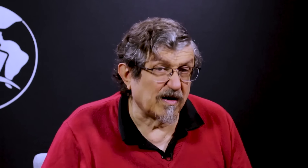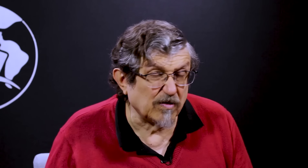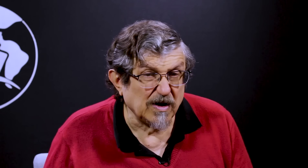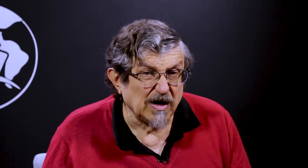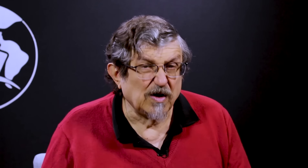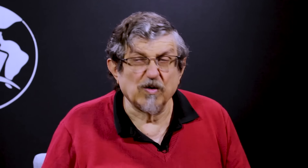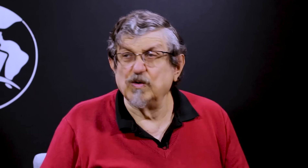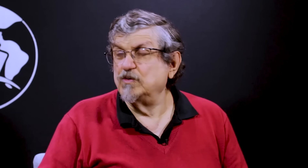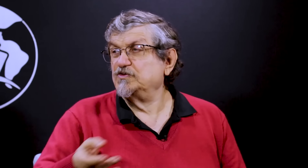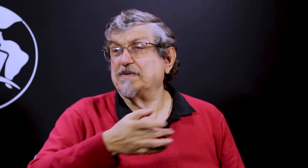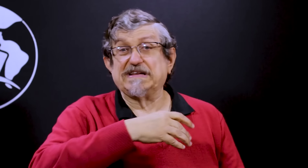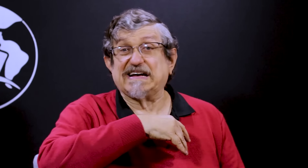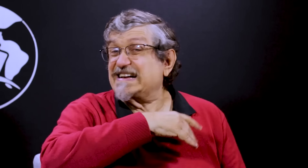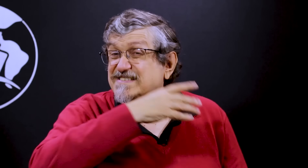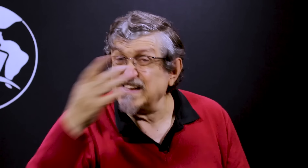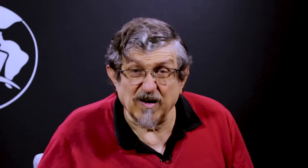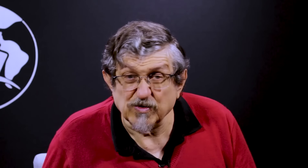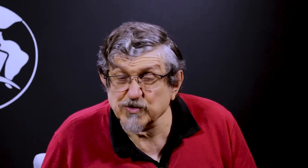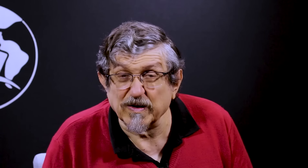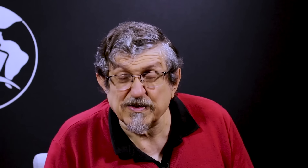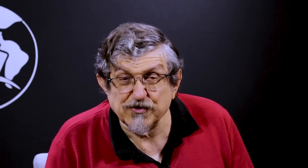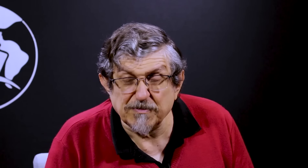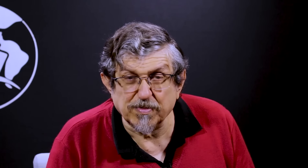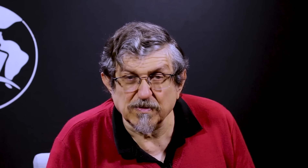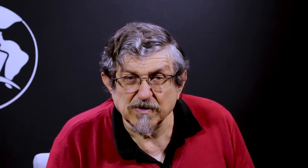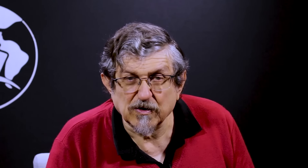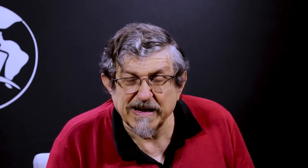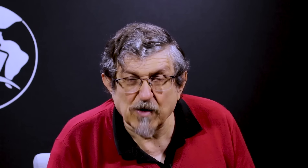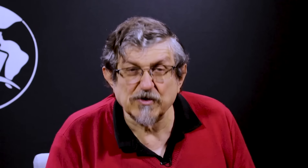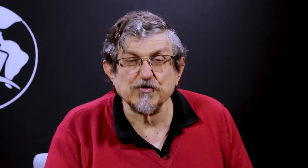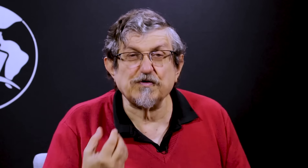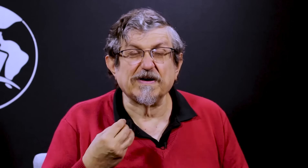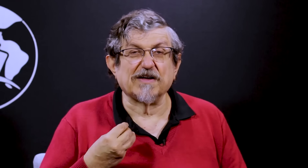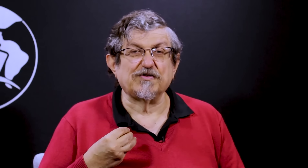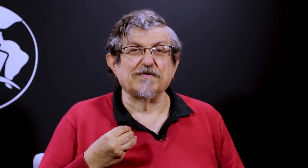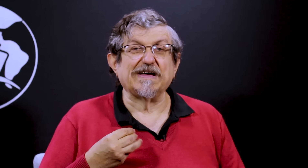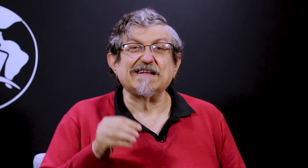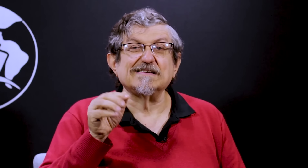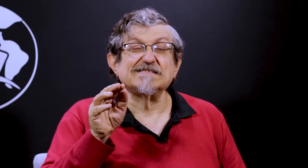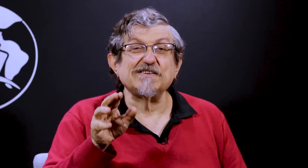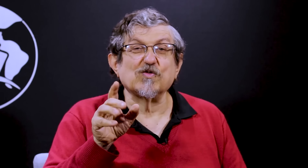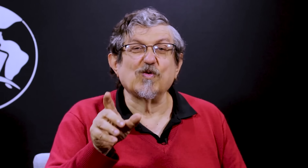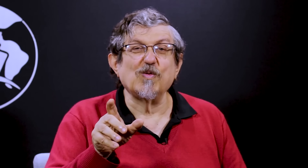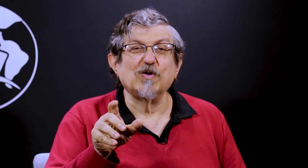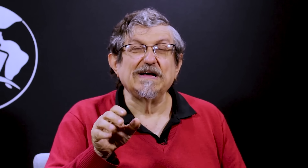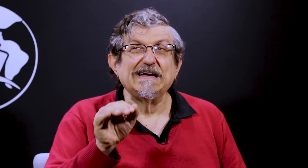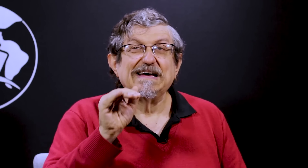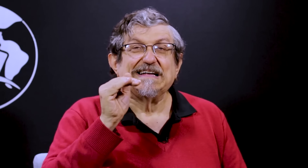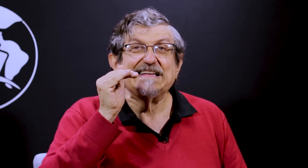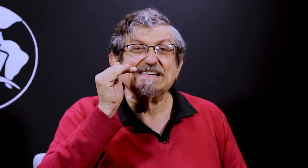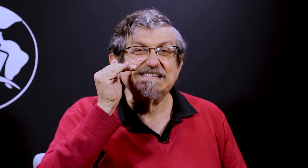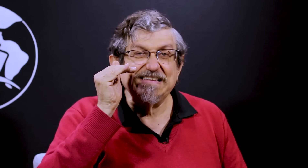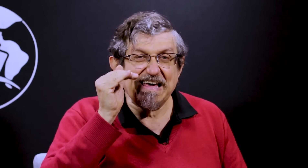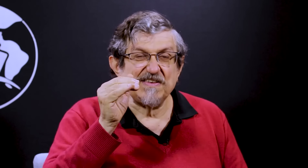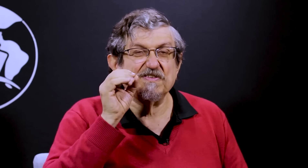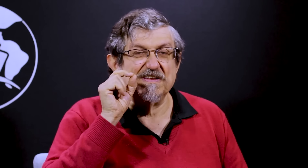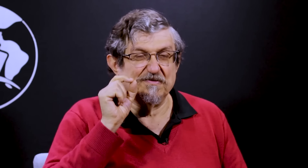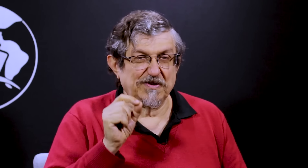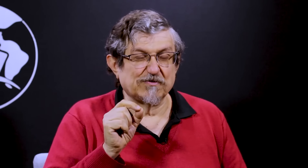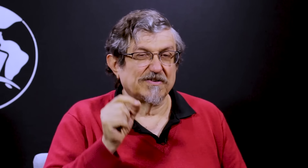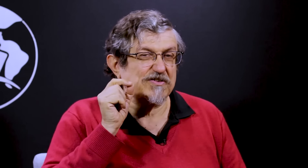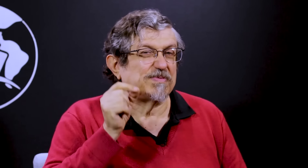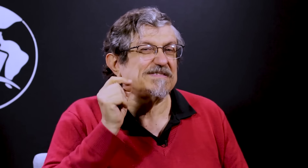social ou de maneira racial de qualquer tipo criar uma justificativa interessante como nas leis